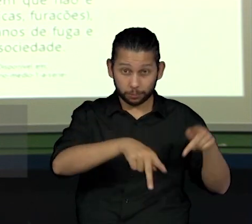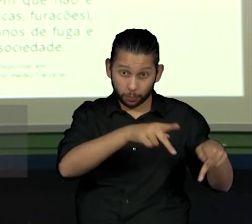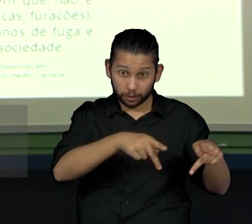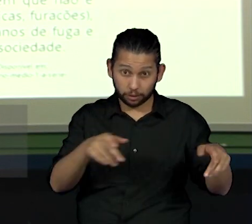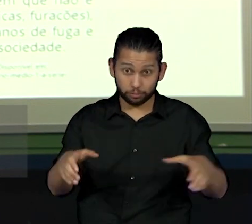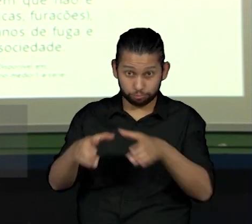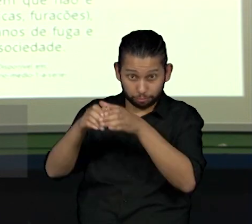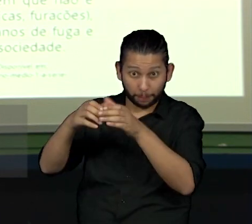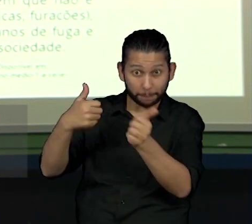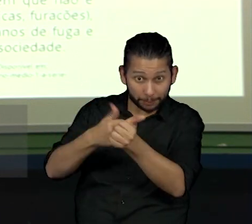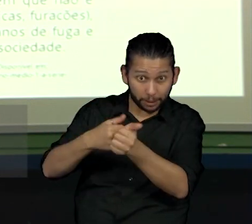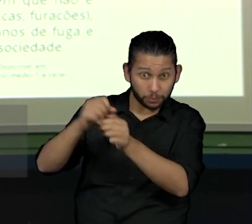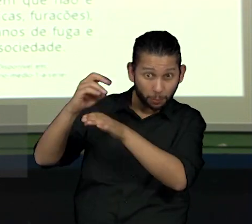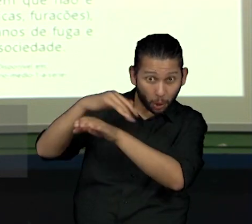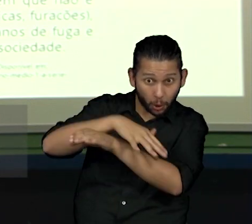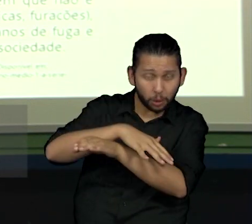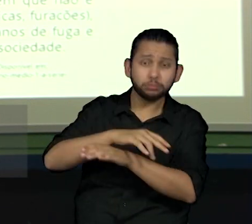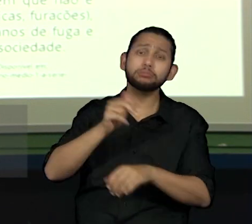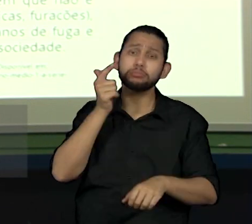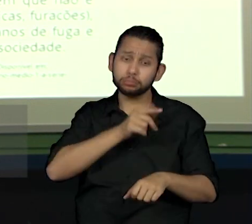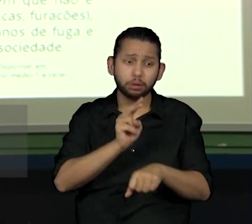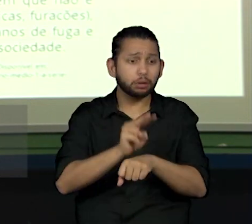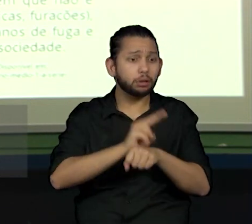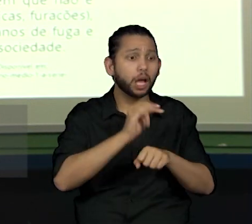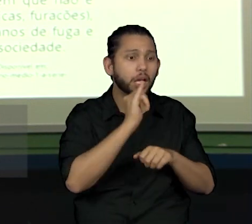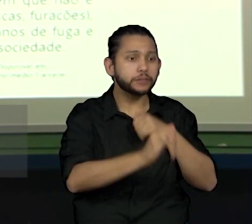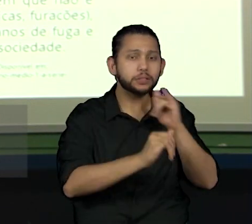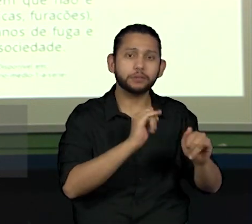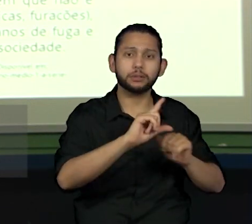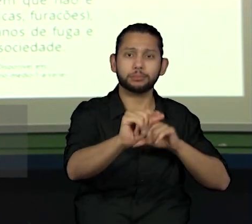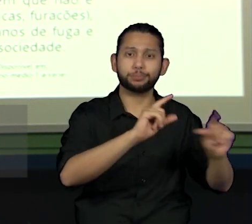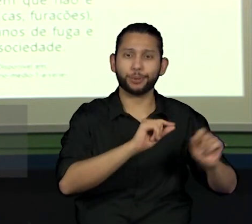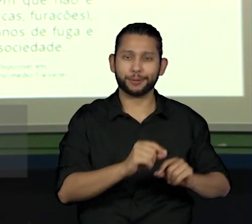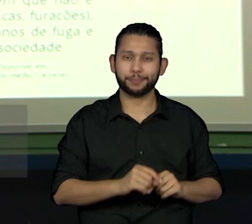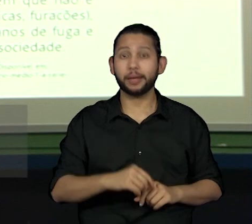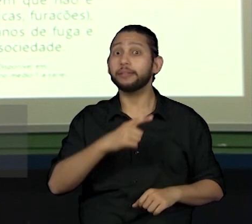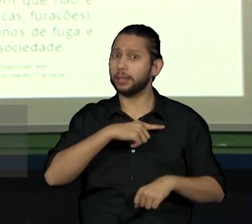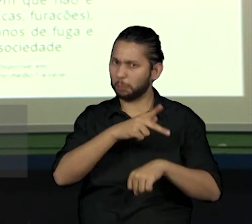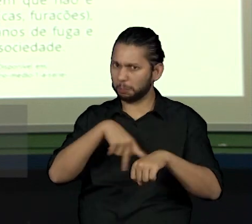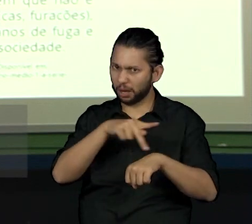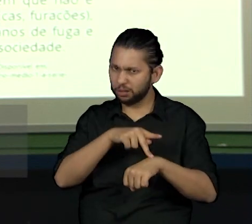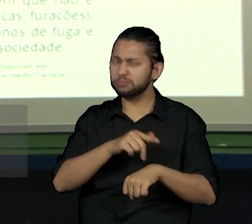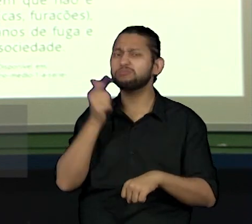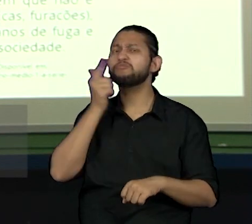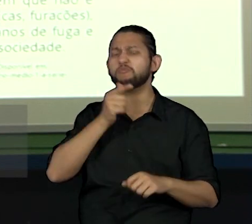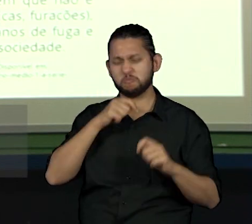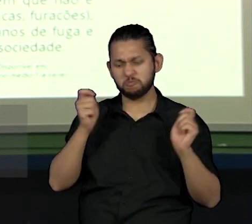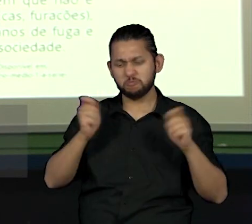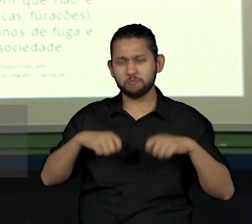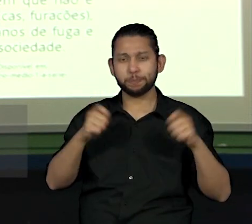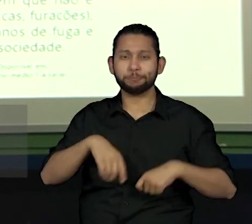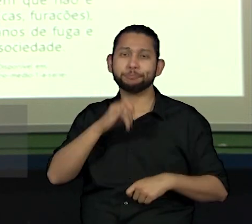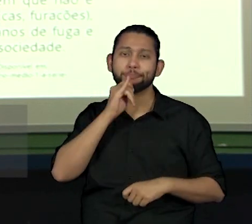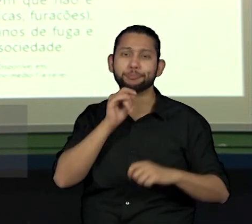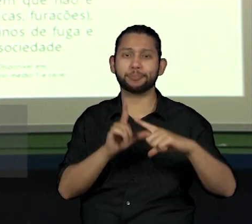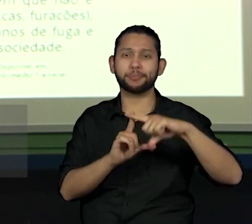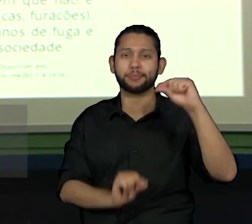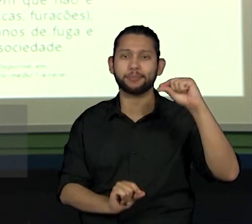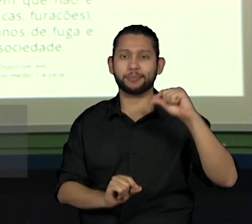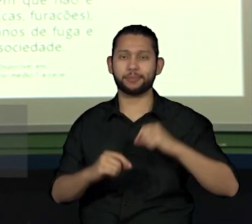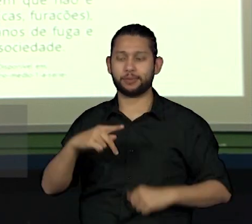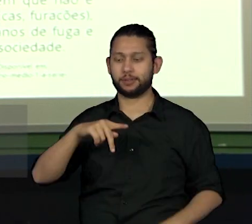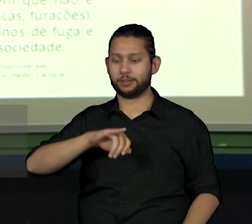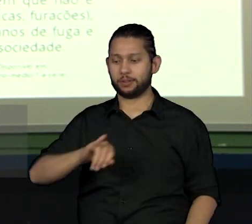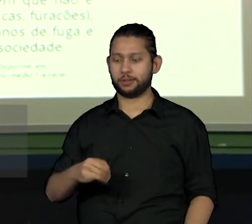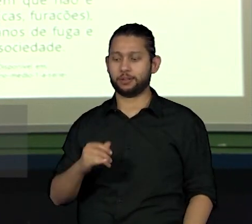Vou dar exemplo de alguns países que fazem isso muito bem. O Japão, por exemplo. O Japão ele sofre muito, ele está numa